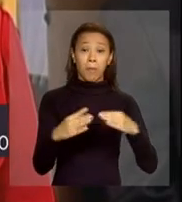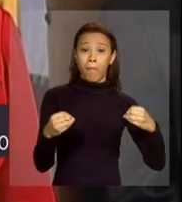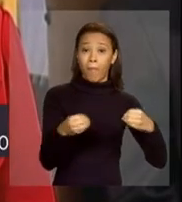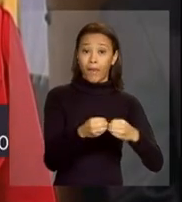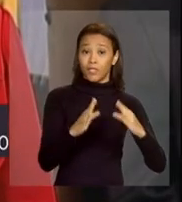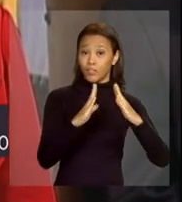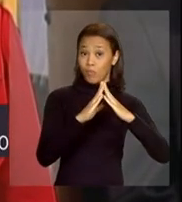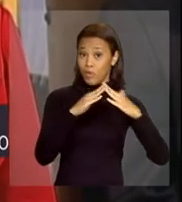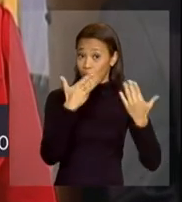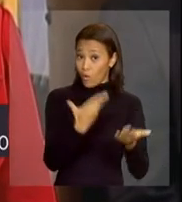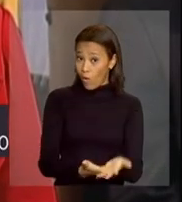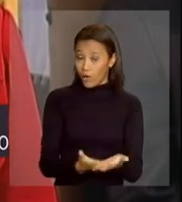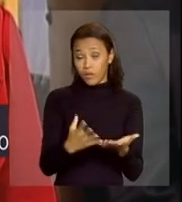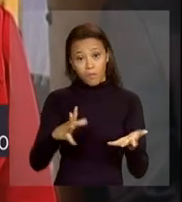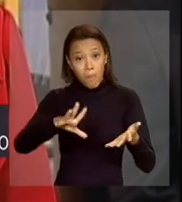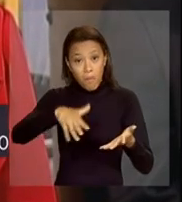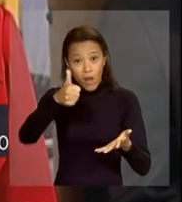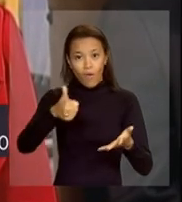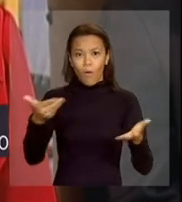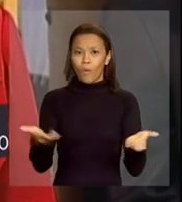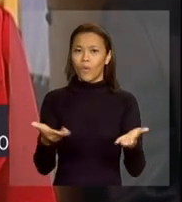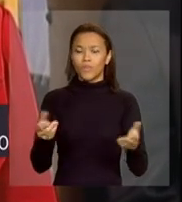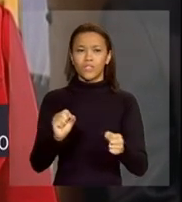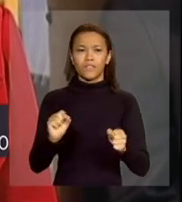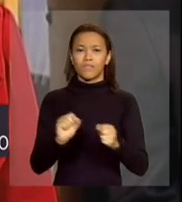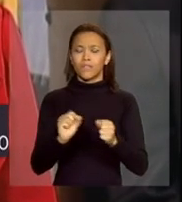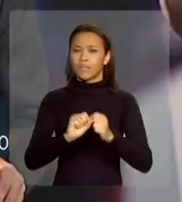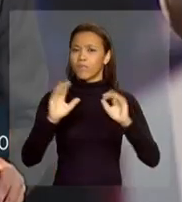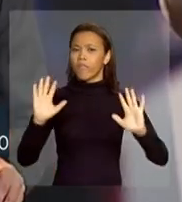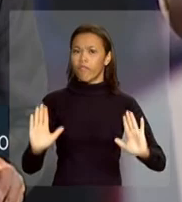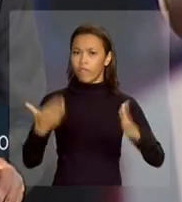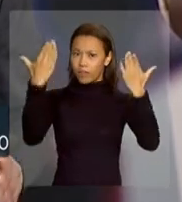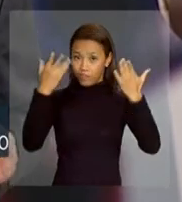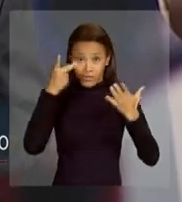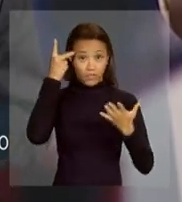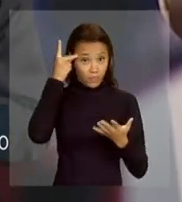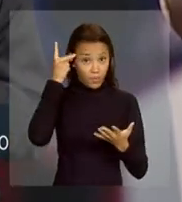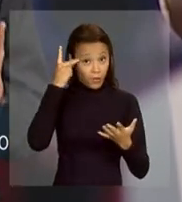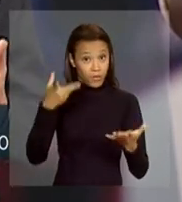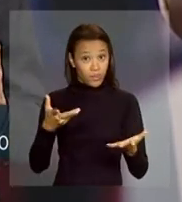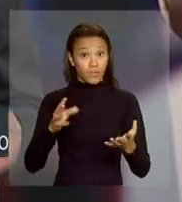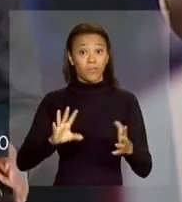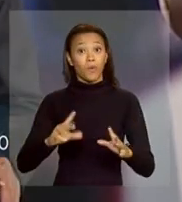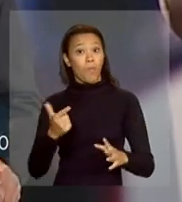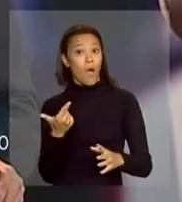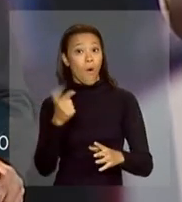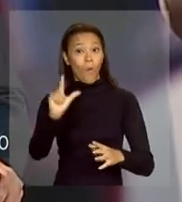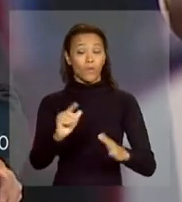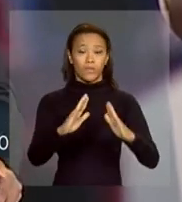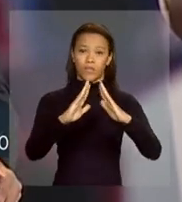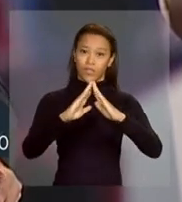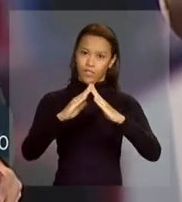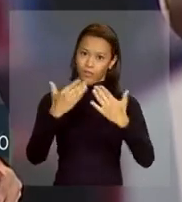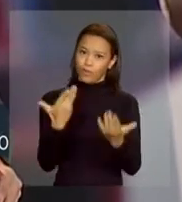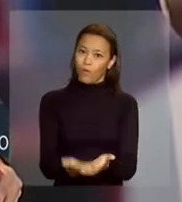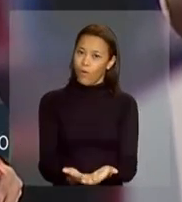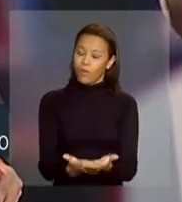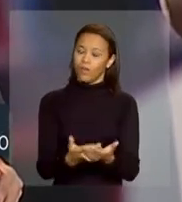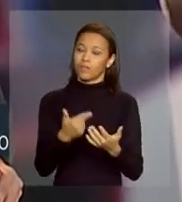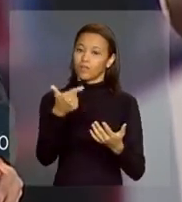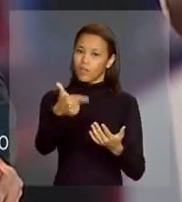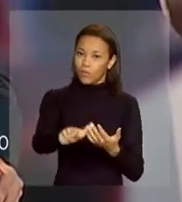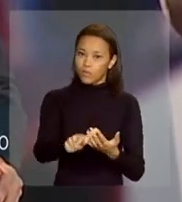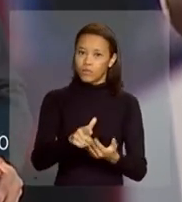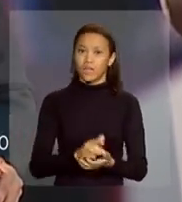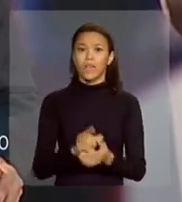no a melhor maneira de comemorar o aniversário de São Paulo do que com uma outra escola uma grande